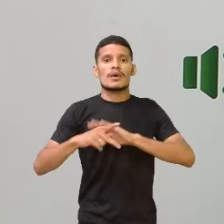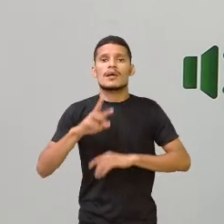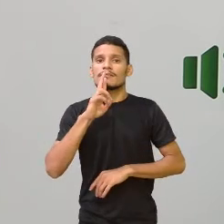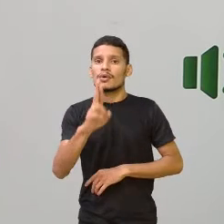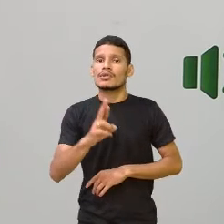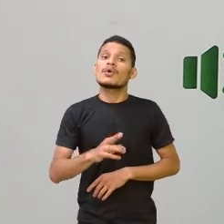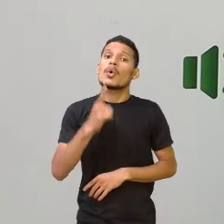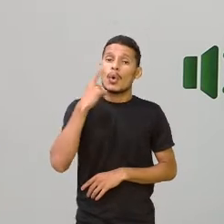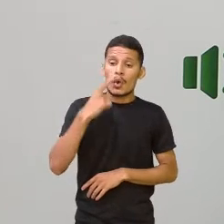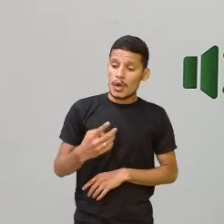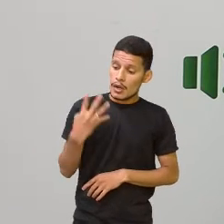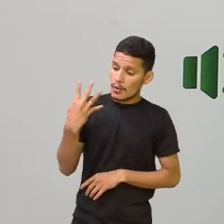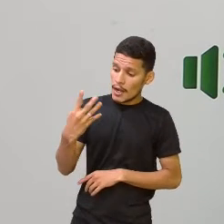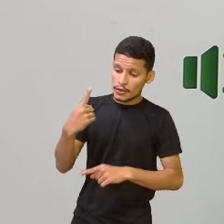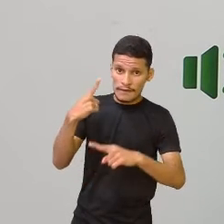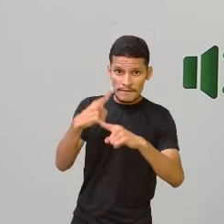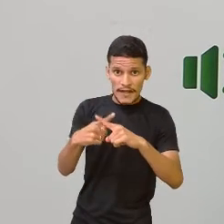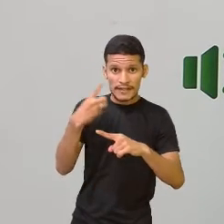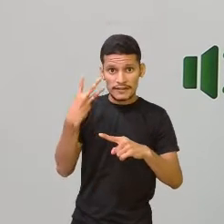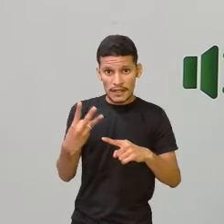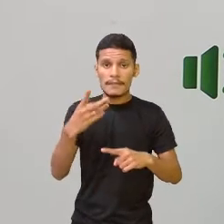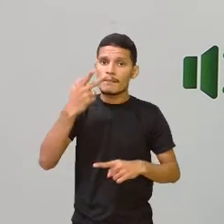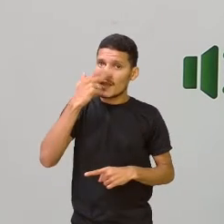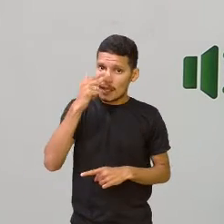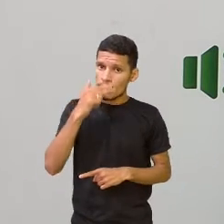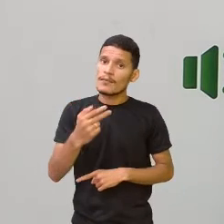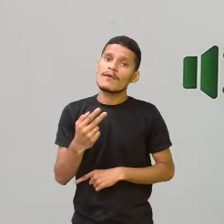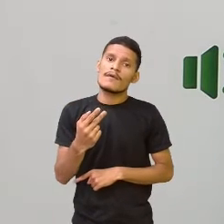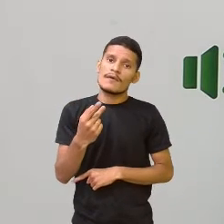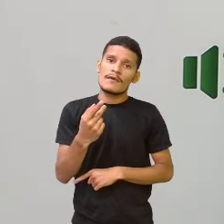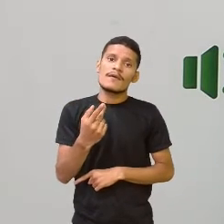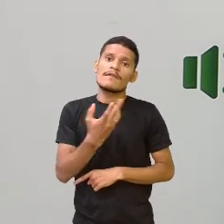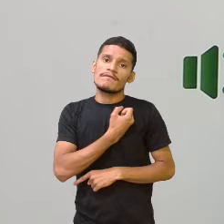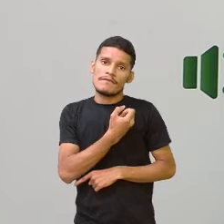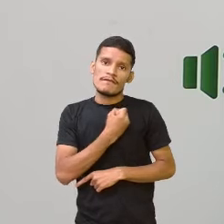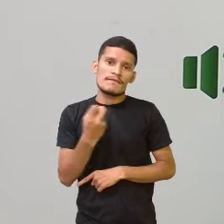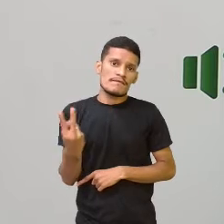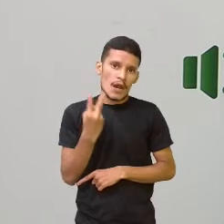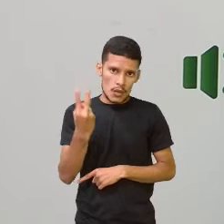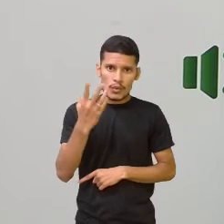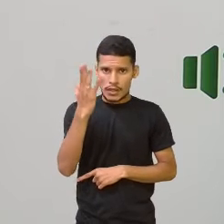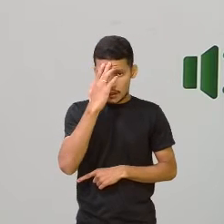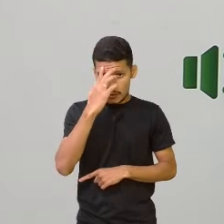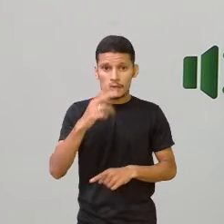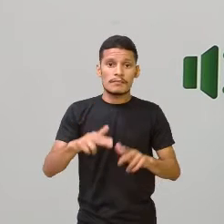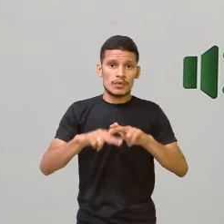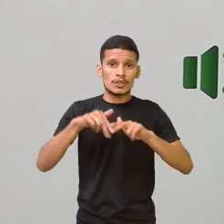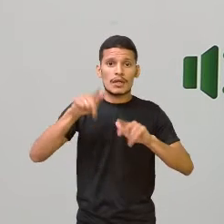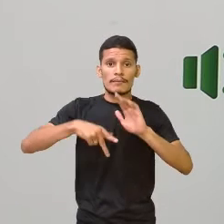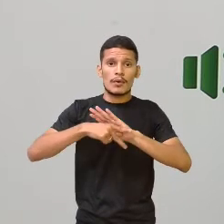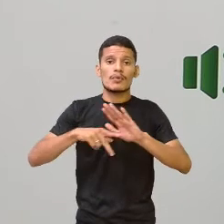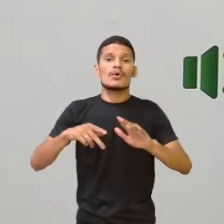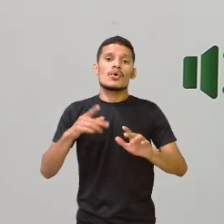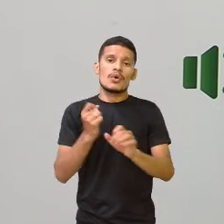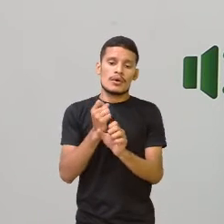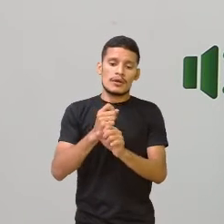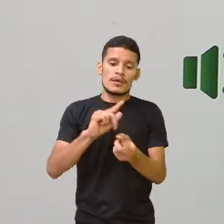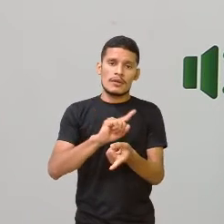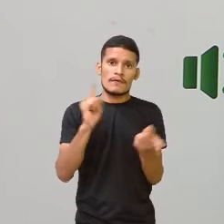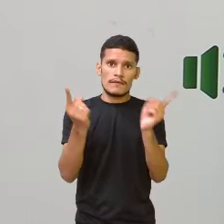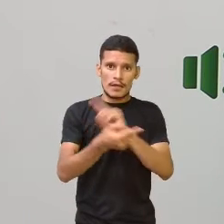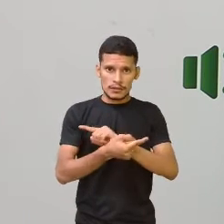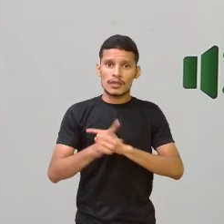vezes 3, eu teria o mesmo valor. Por isso que diz que essa operação ela é inversa. A gente já